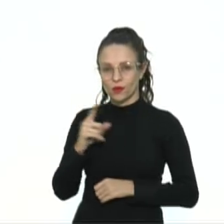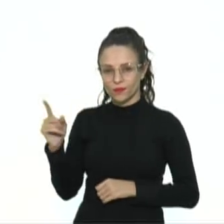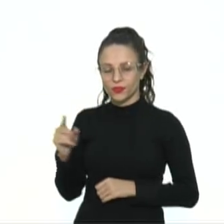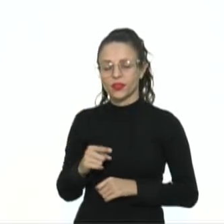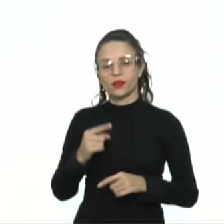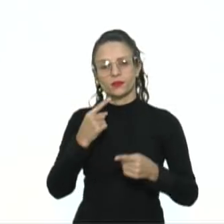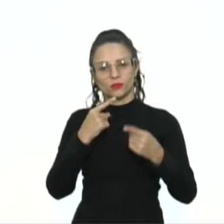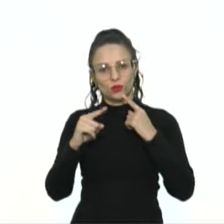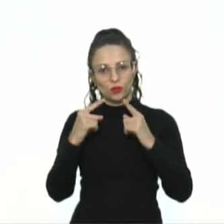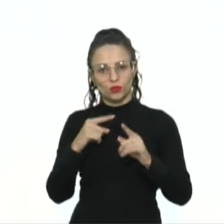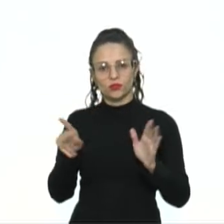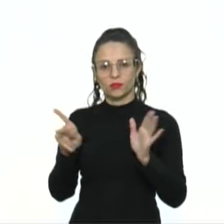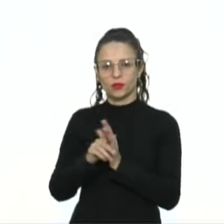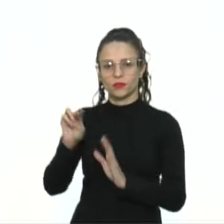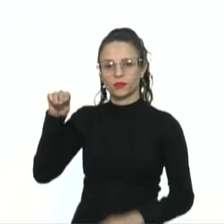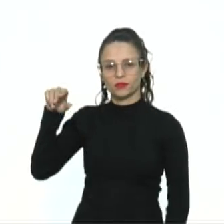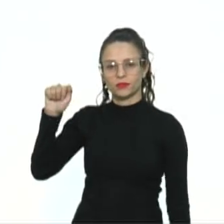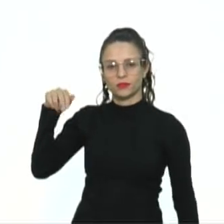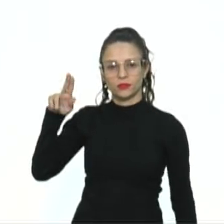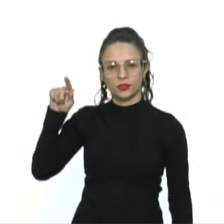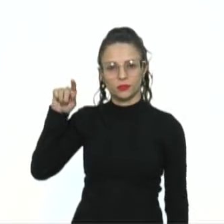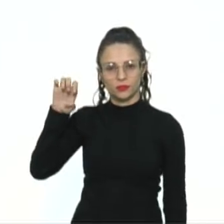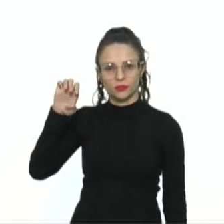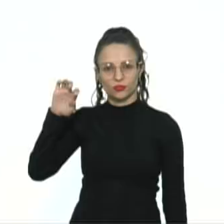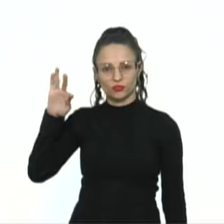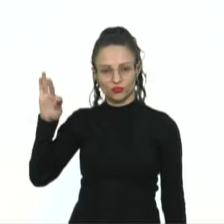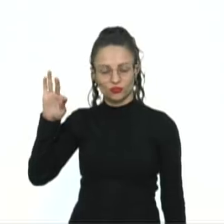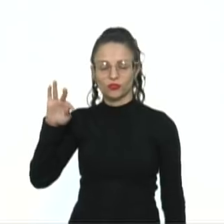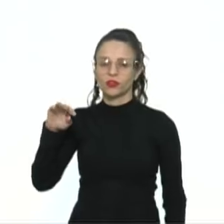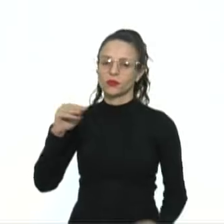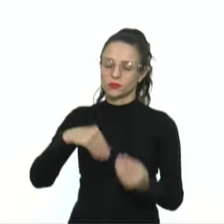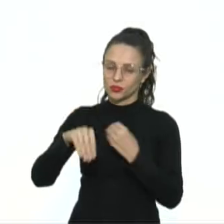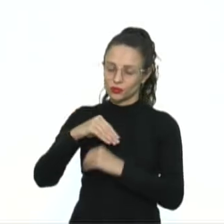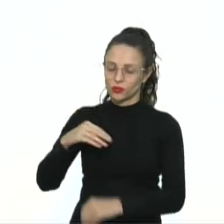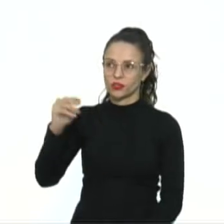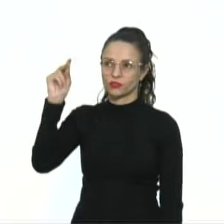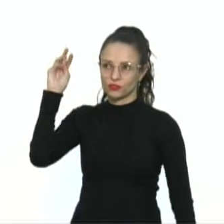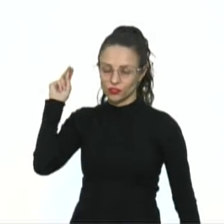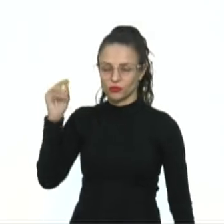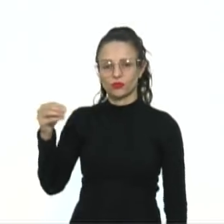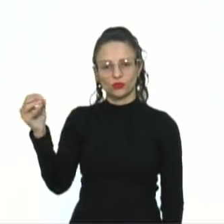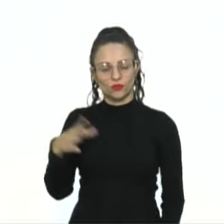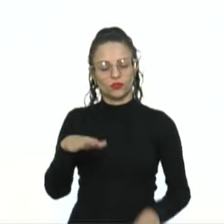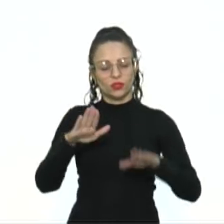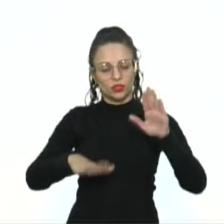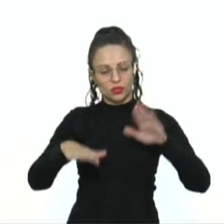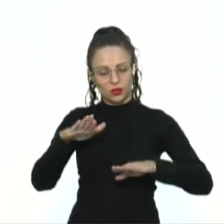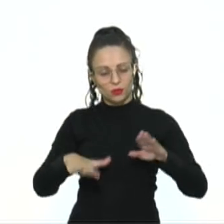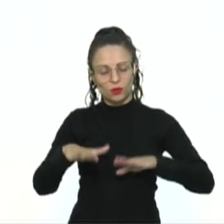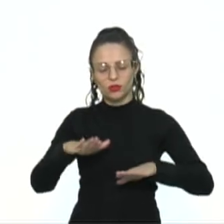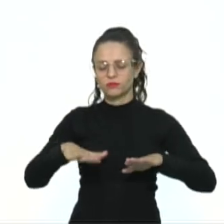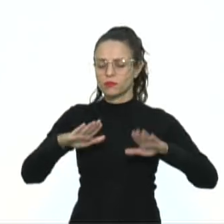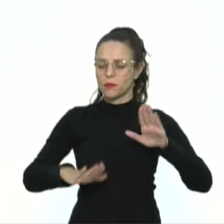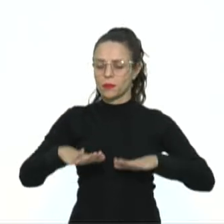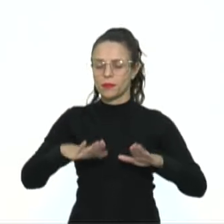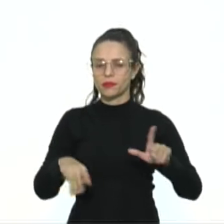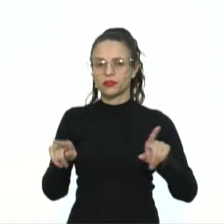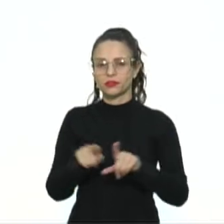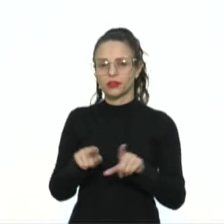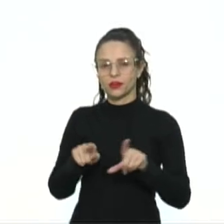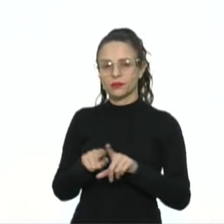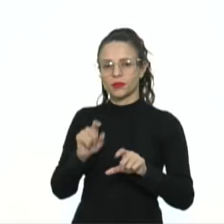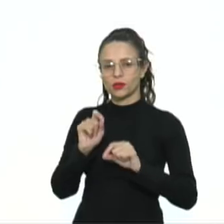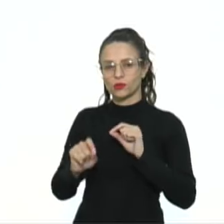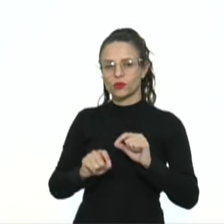As músicas do Mangue Beat misturam o antigo e o novo, né? Tambores e batuques com